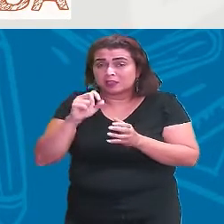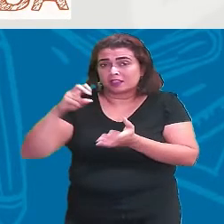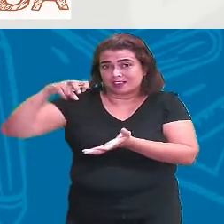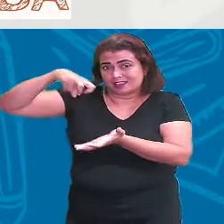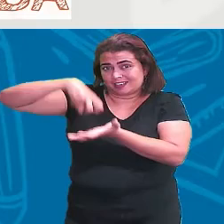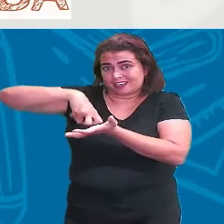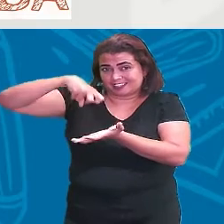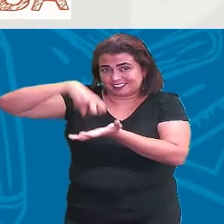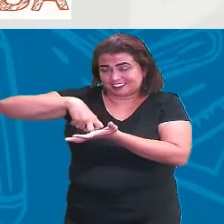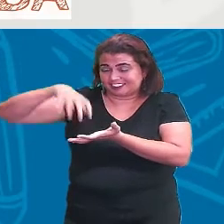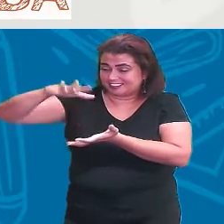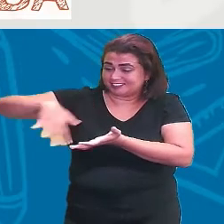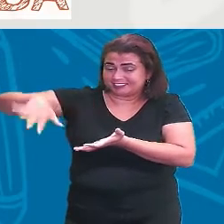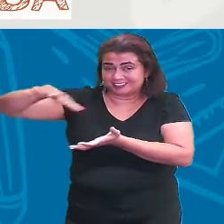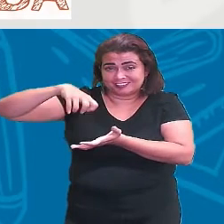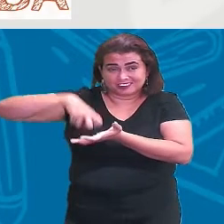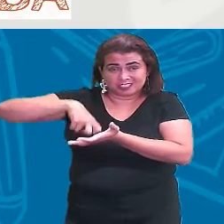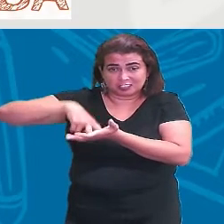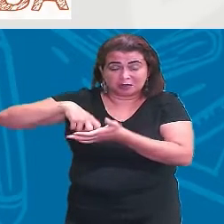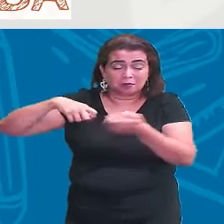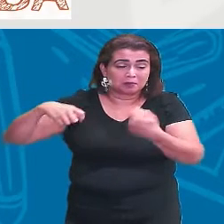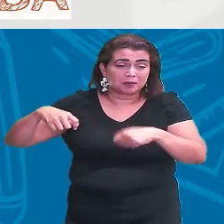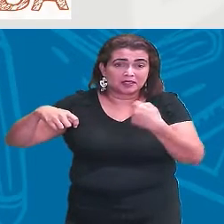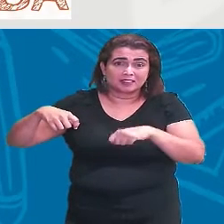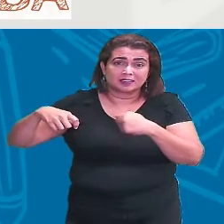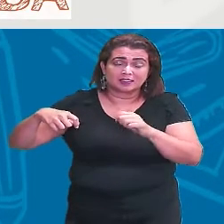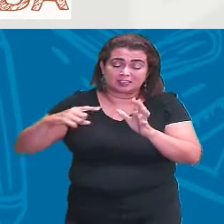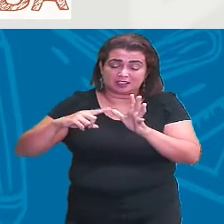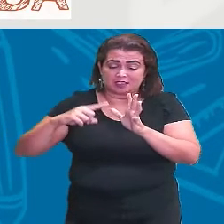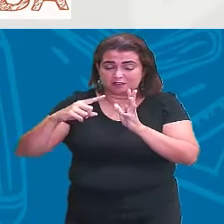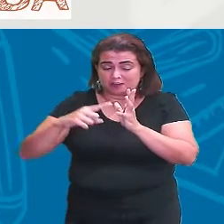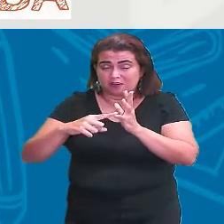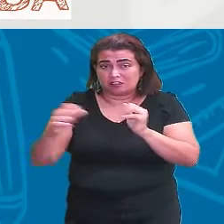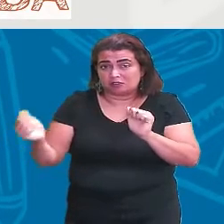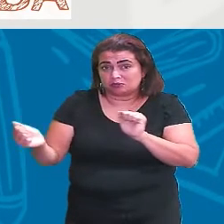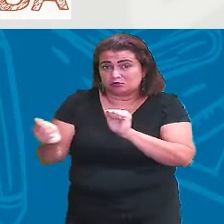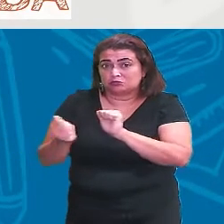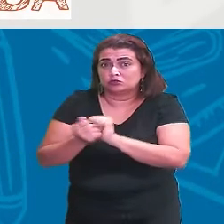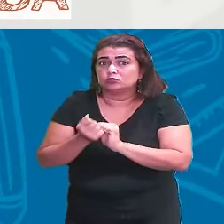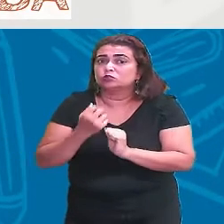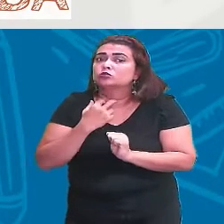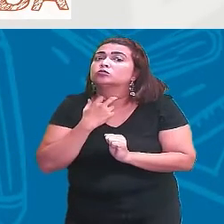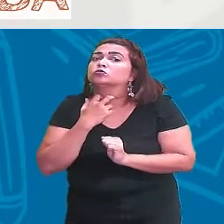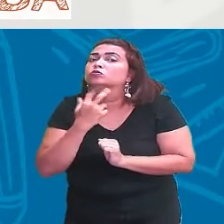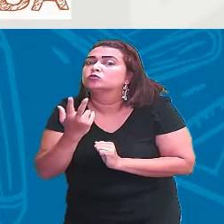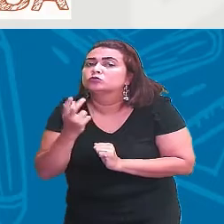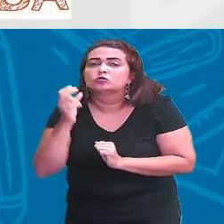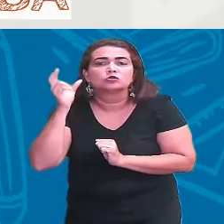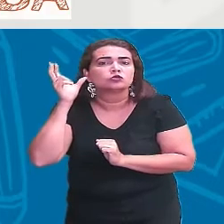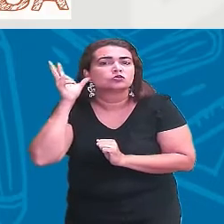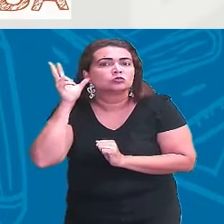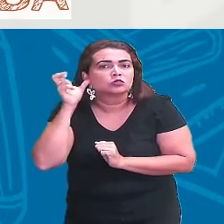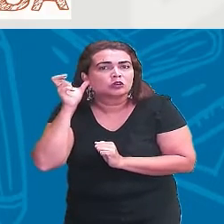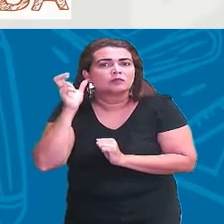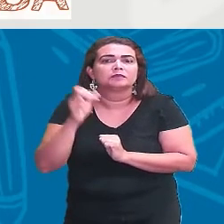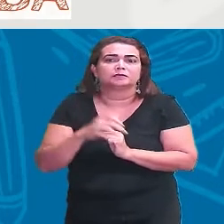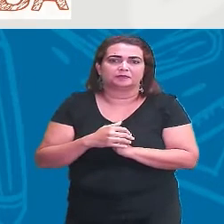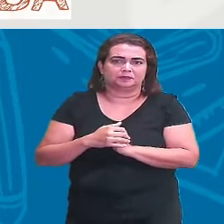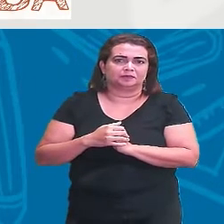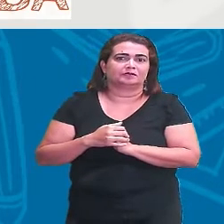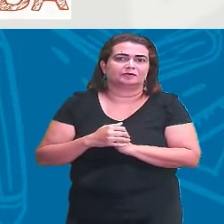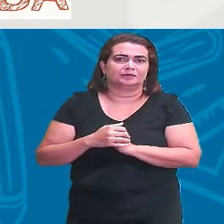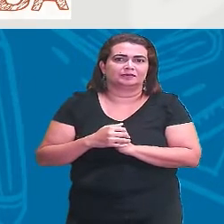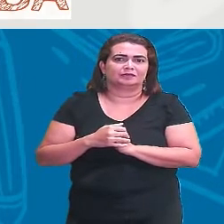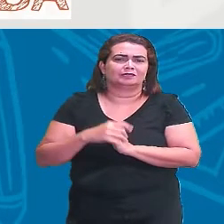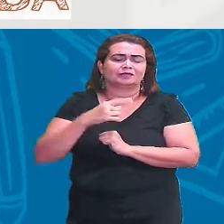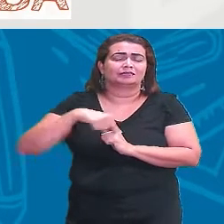que precisar das vogais para poder elas terem o som, tá? Então, o que acontece quando a gente